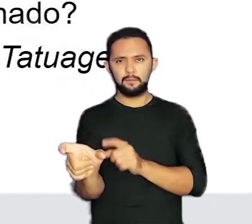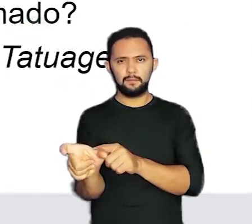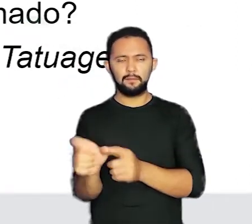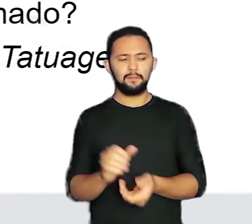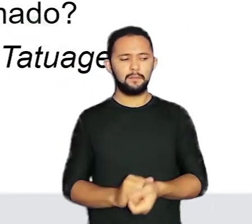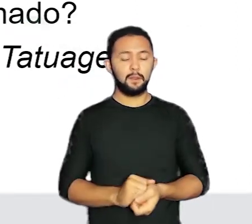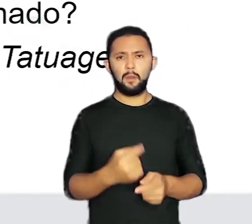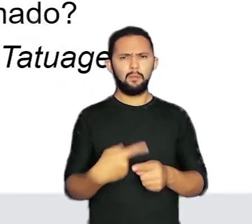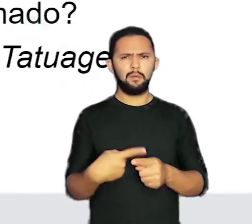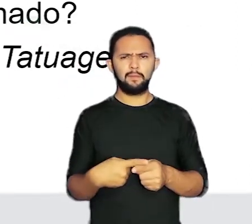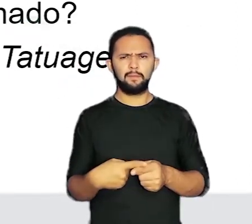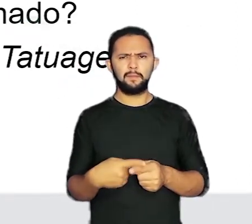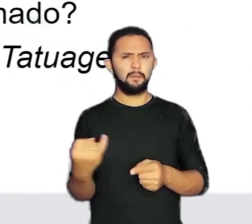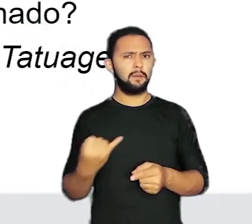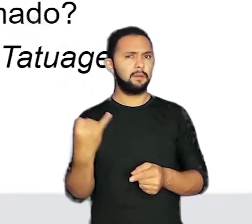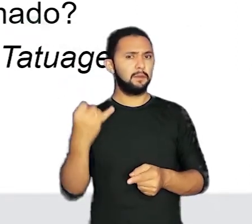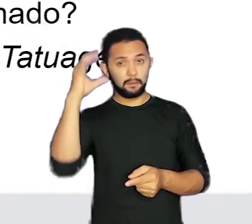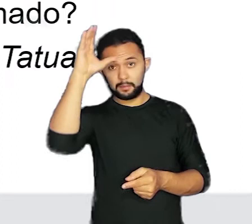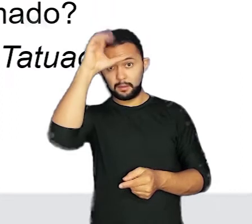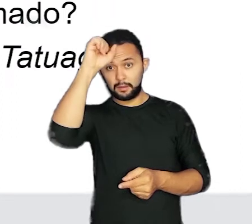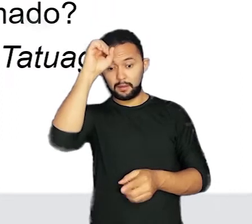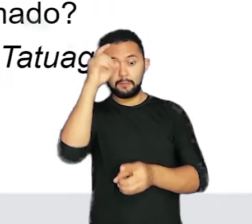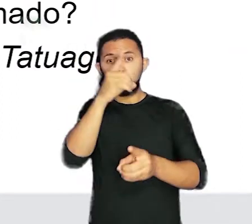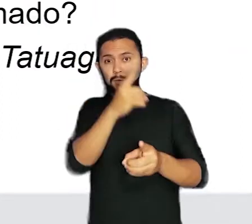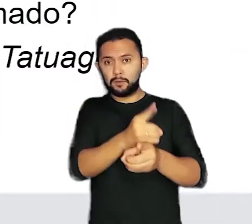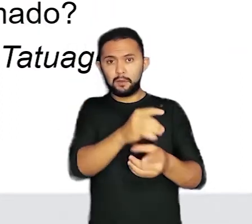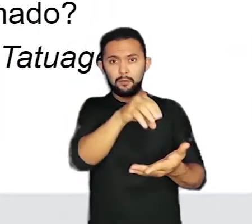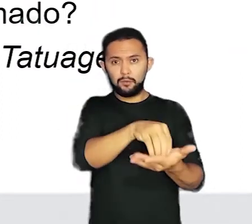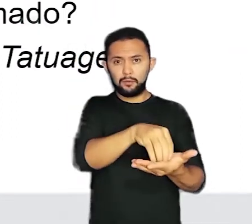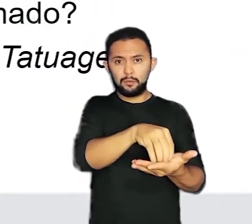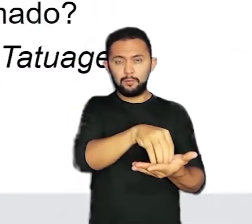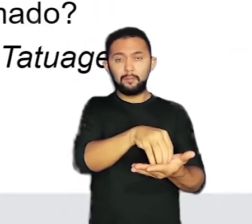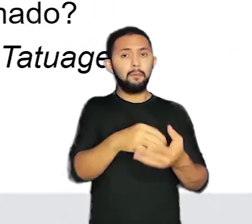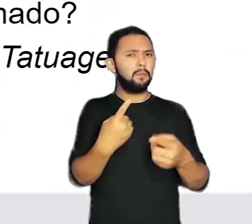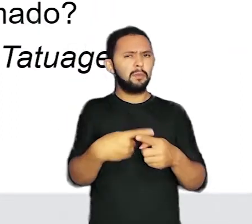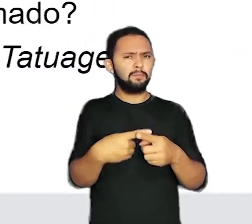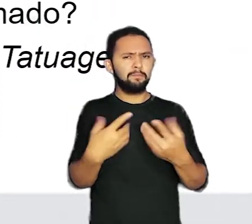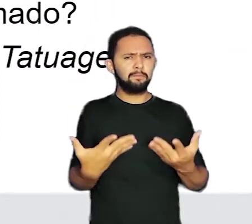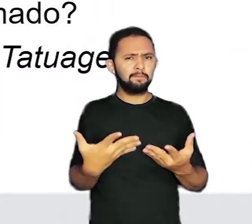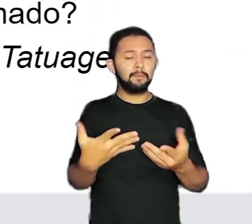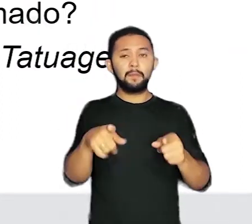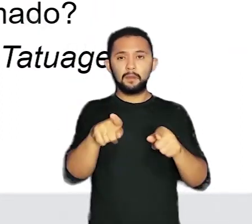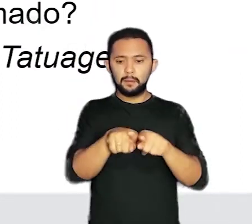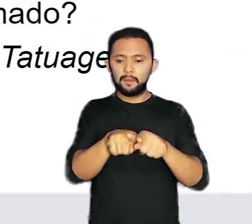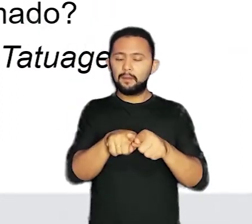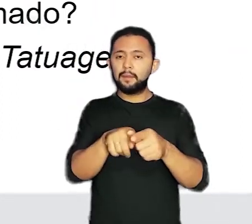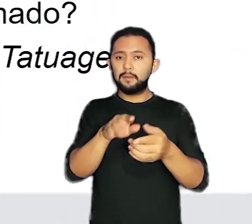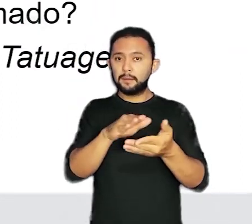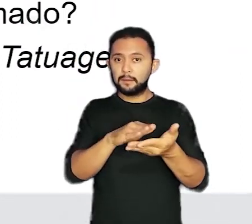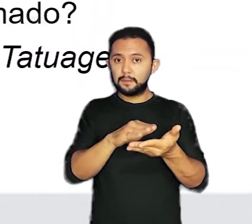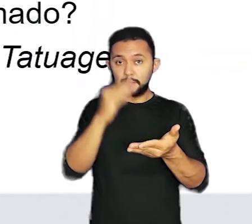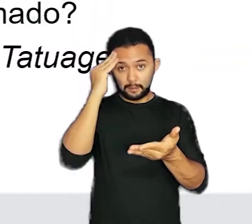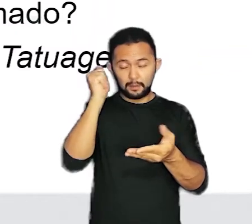Por que nós devemos aprender aí a identificar os núcleos? Para podermos fazer também as classificações desse